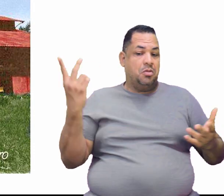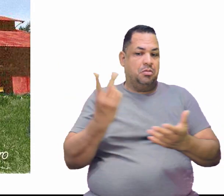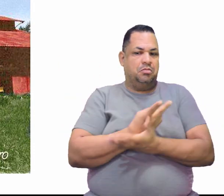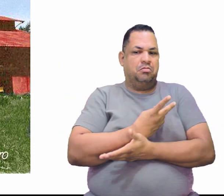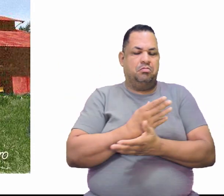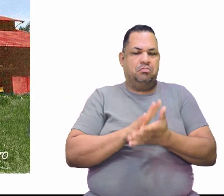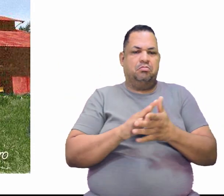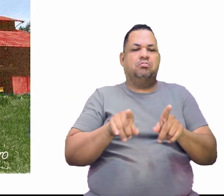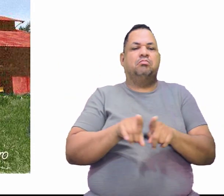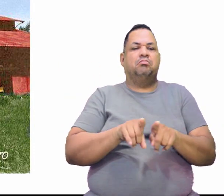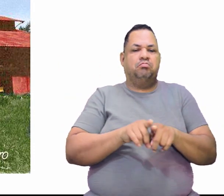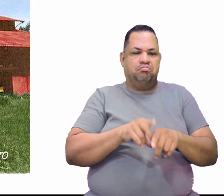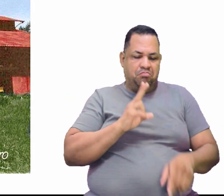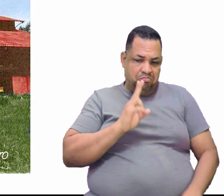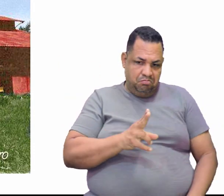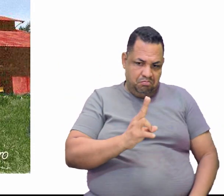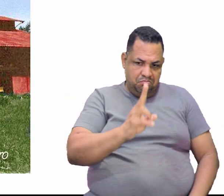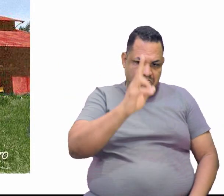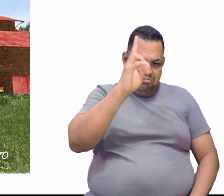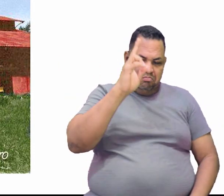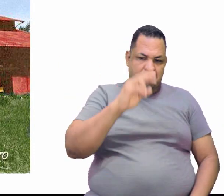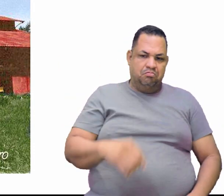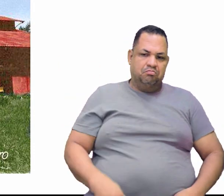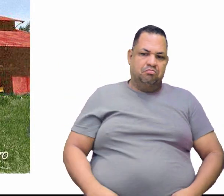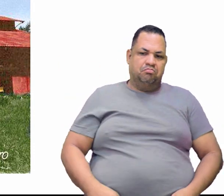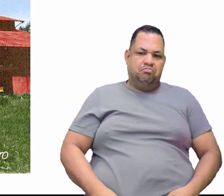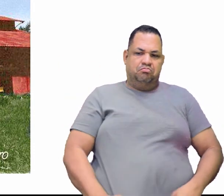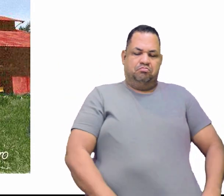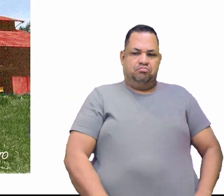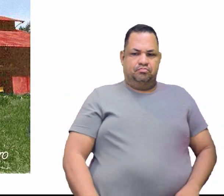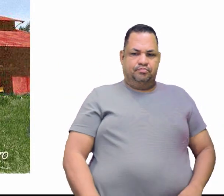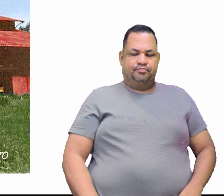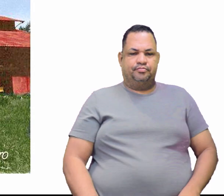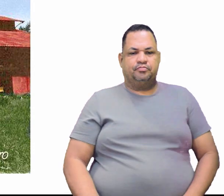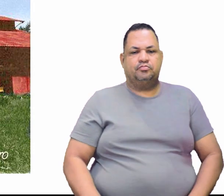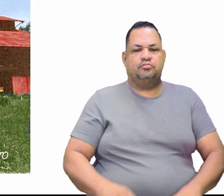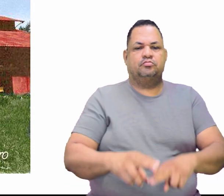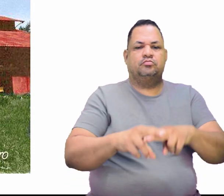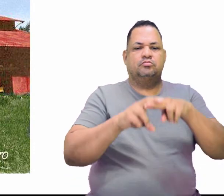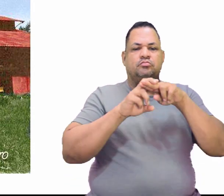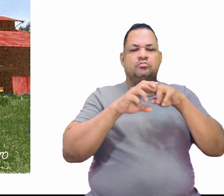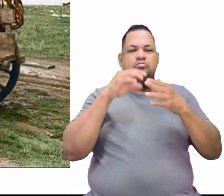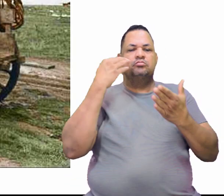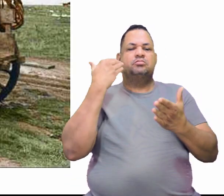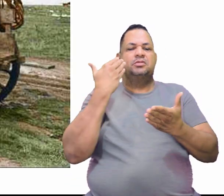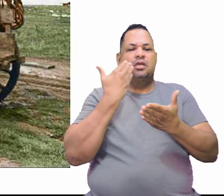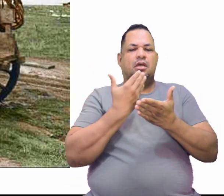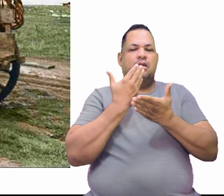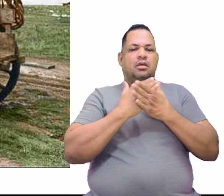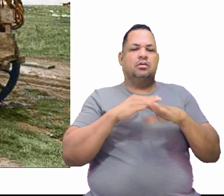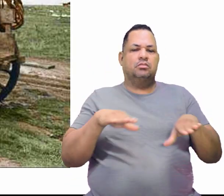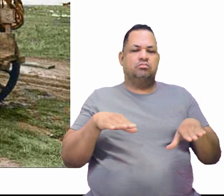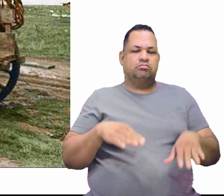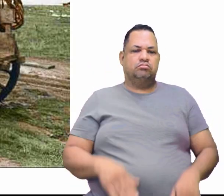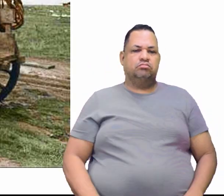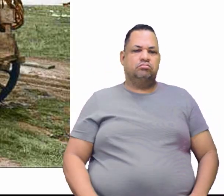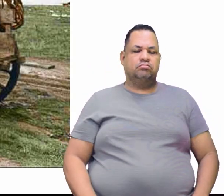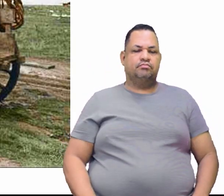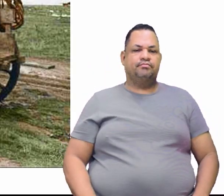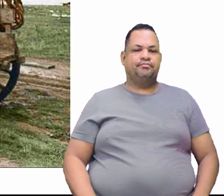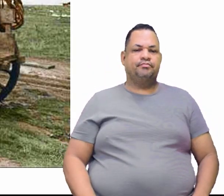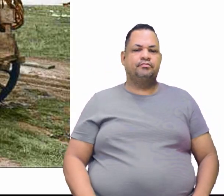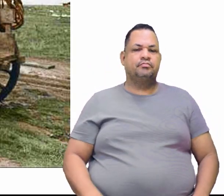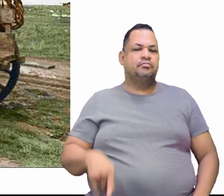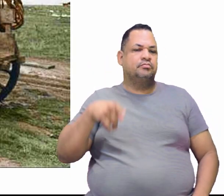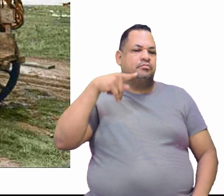Ok? E mesmo assim os caras foram para cima. É por isso que ela vai fracassar diversas vezes, né?